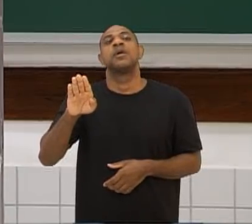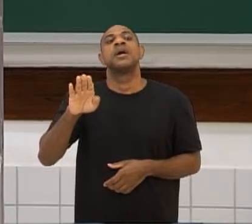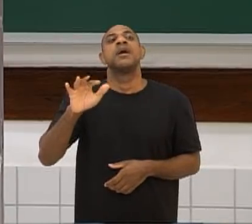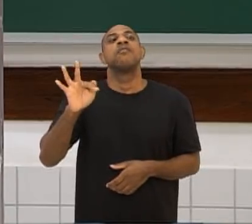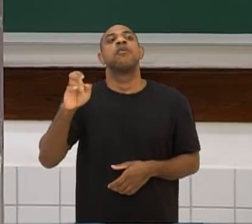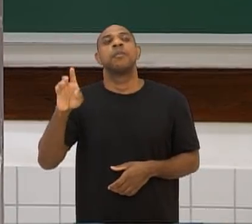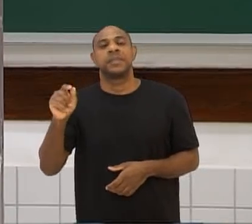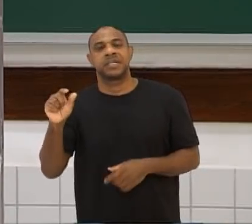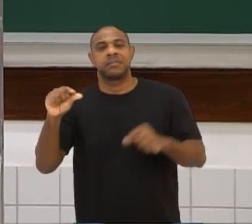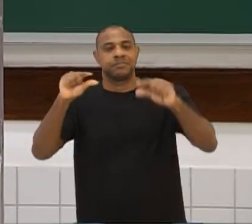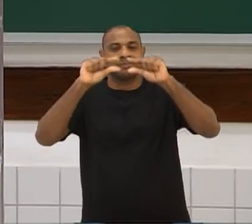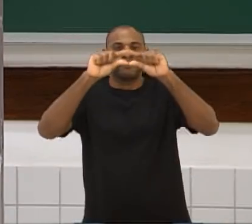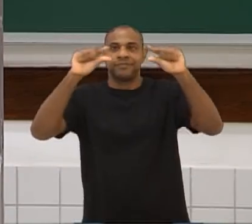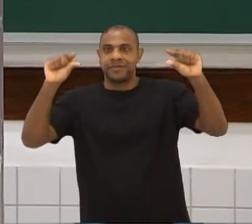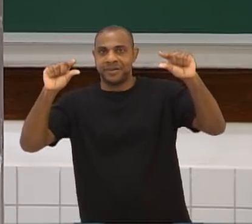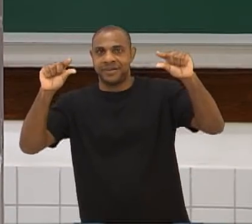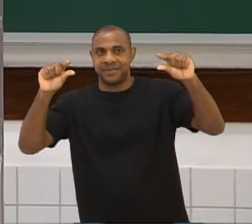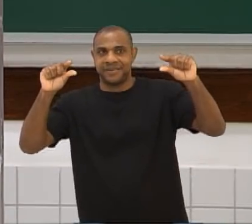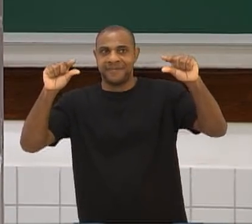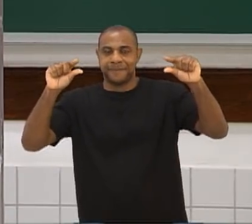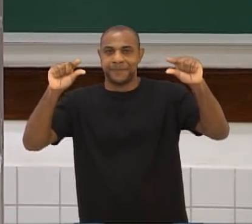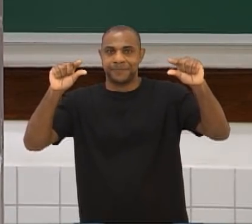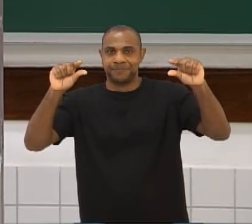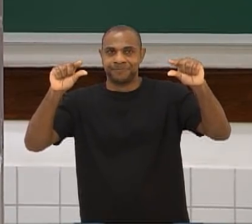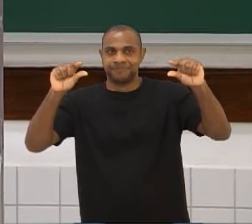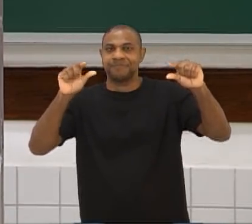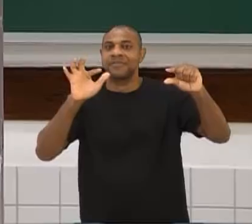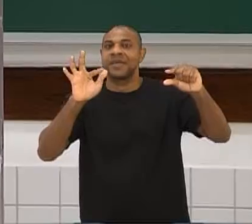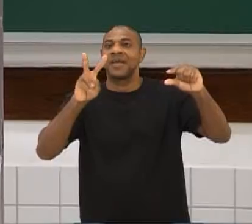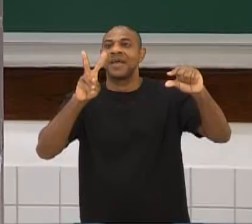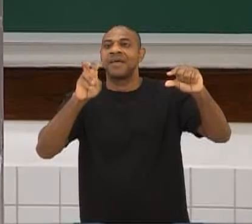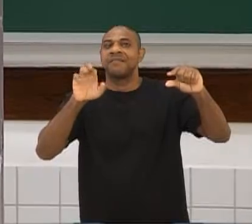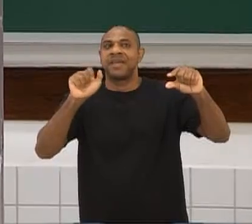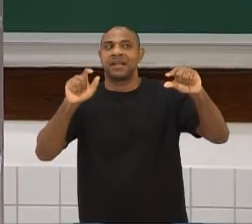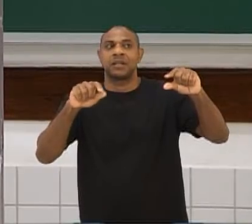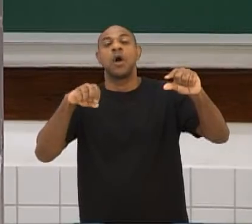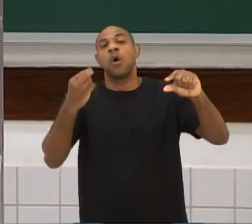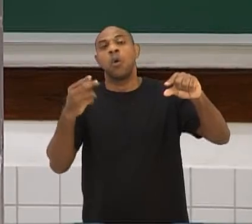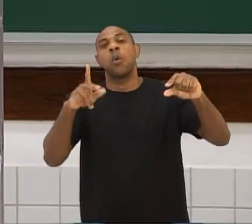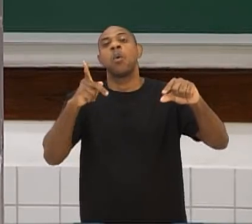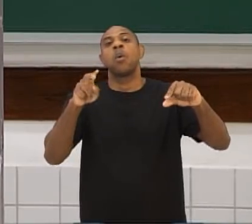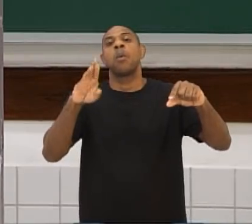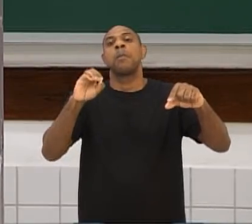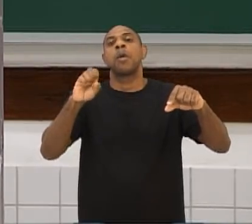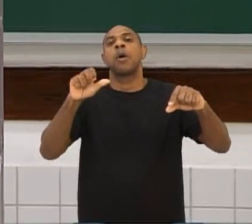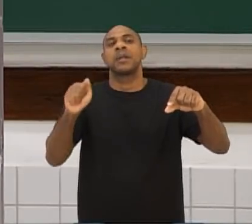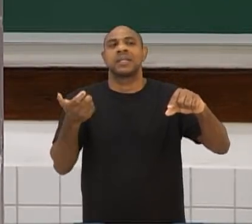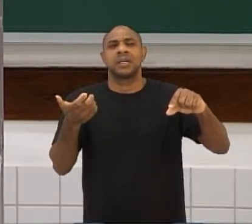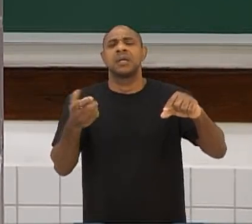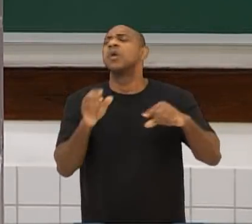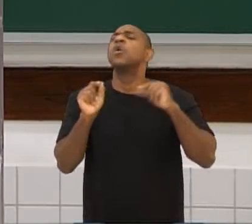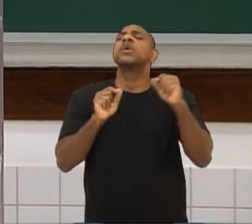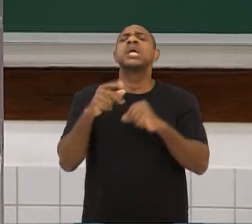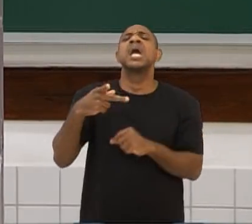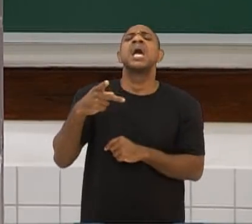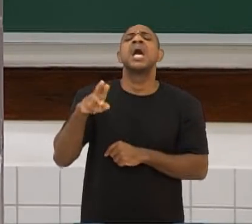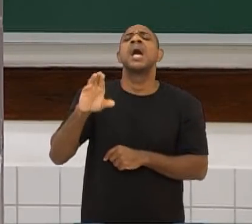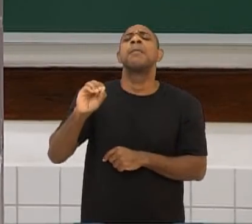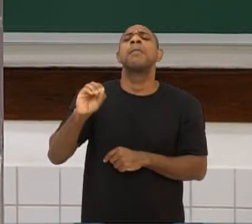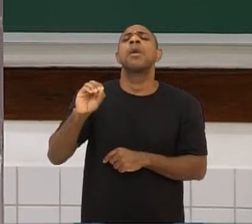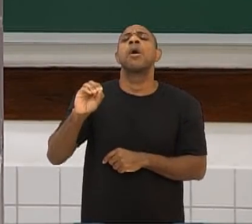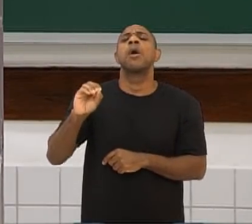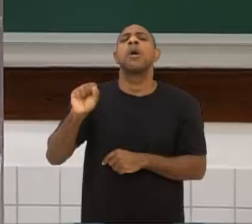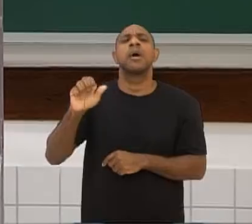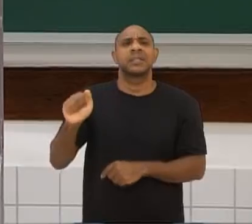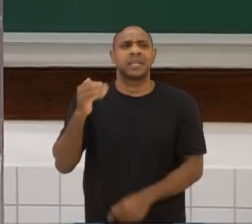sobre o cordel, está escrito em versos. Outra possibilidade é estar escrito em prosa. E como é estar escrito em prosa? A professora vai